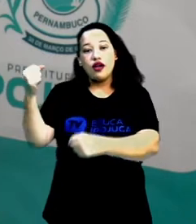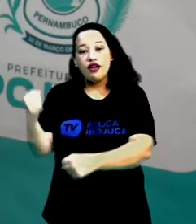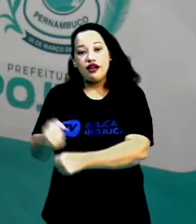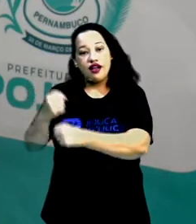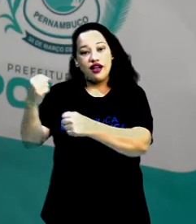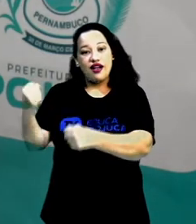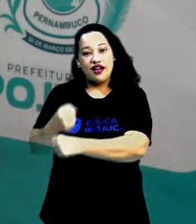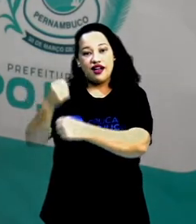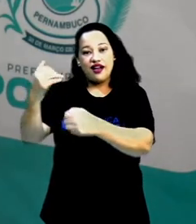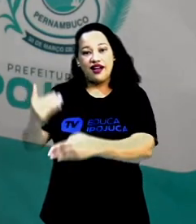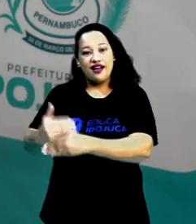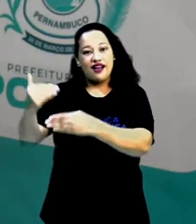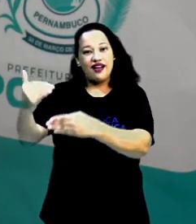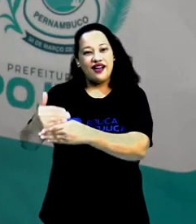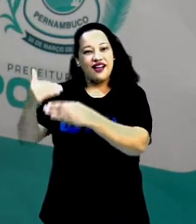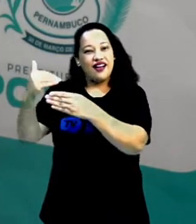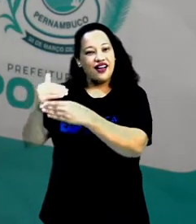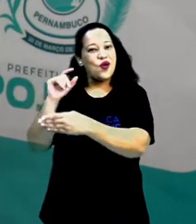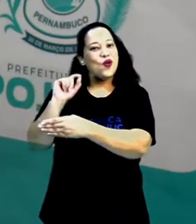uma